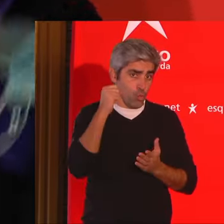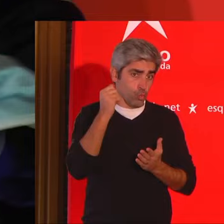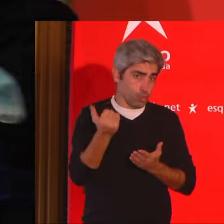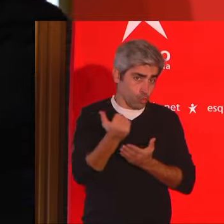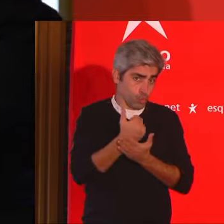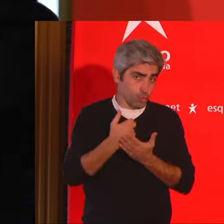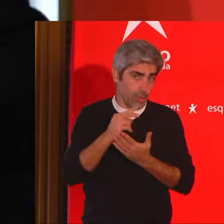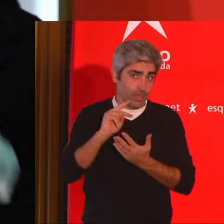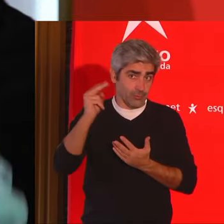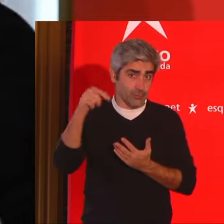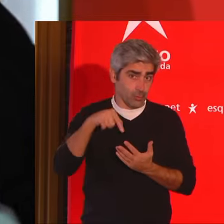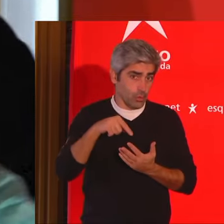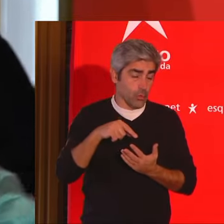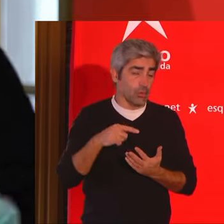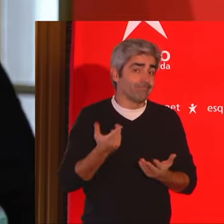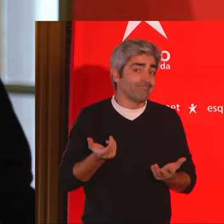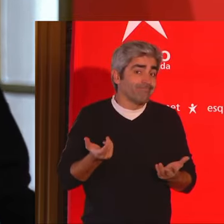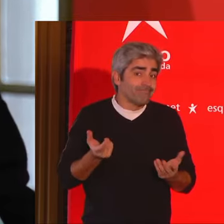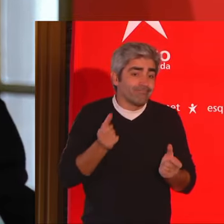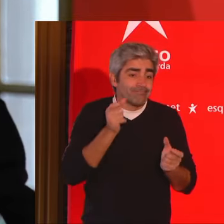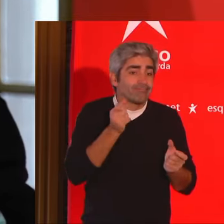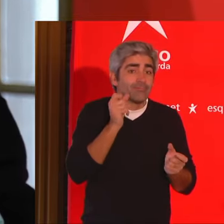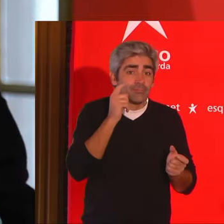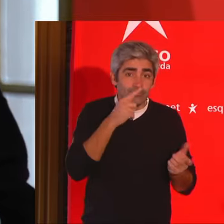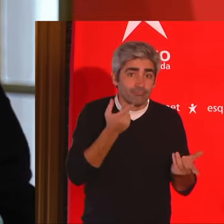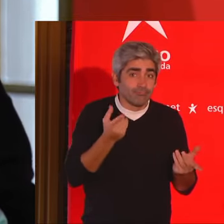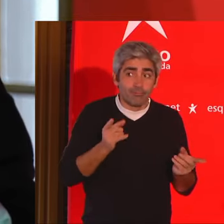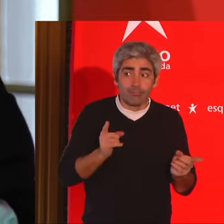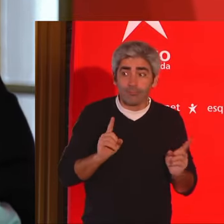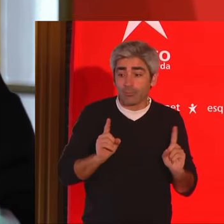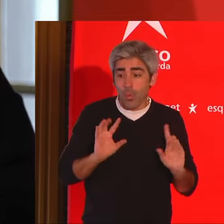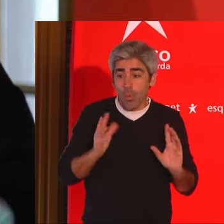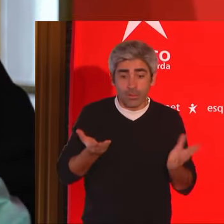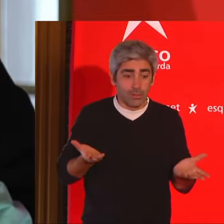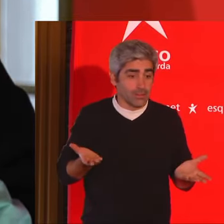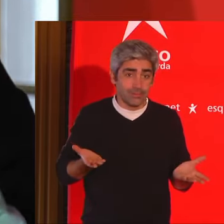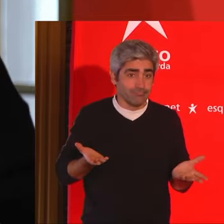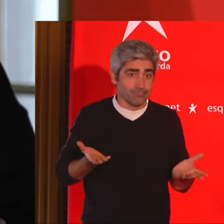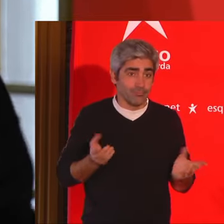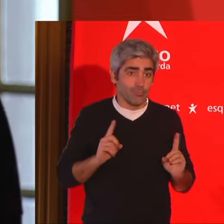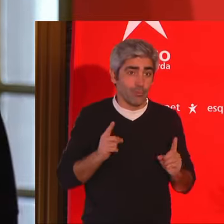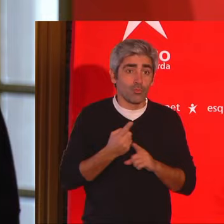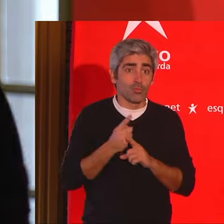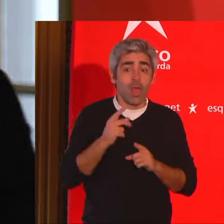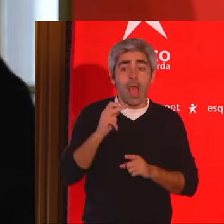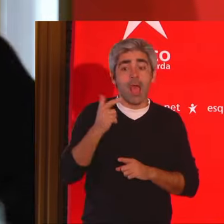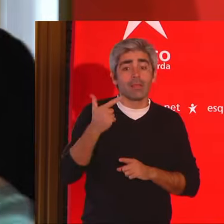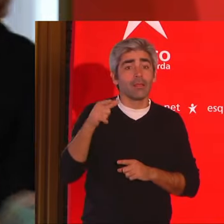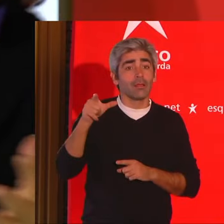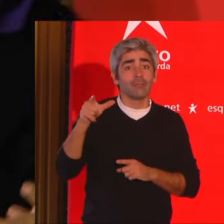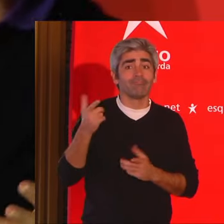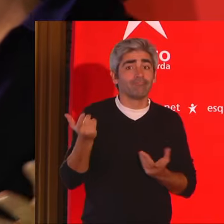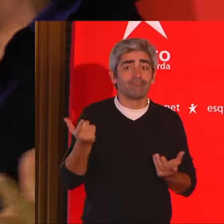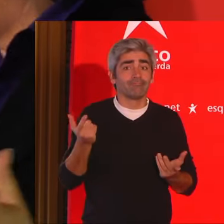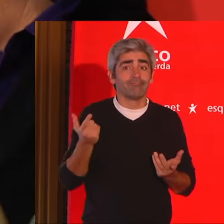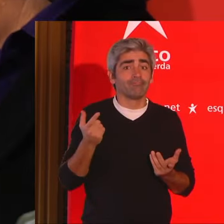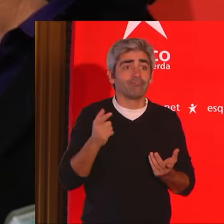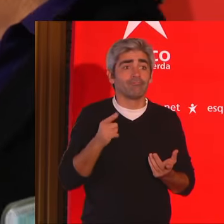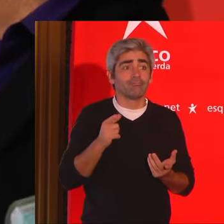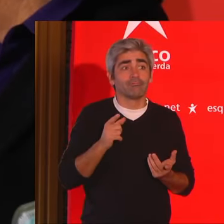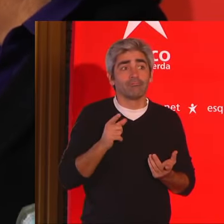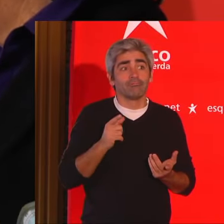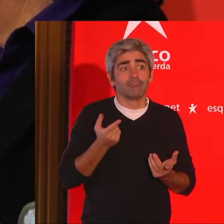estão a ser transferidos, isso é que justamente não acontece, e não acontece porque a autoridade tributária não é suposta